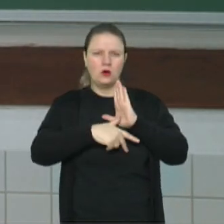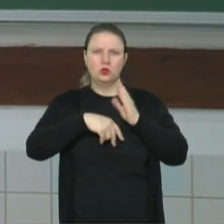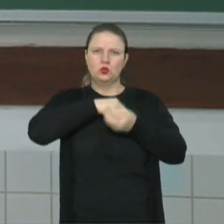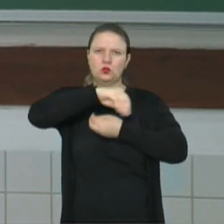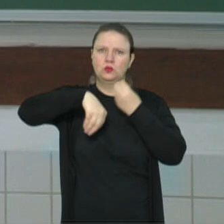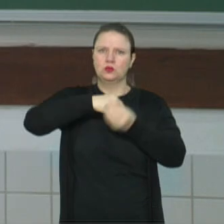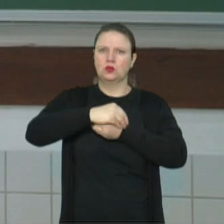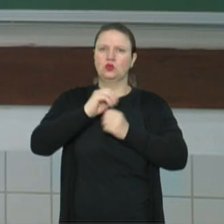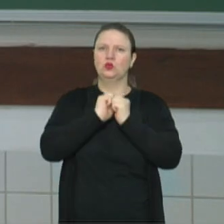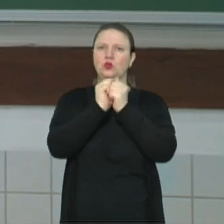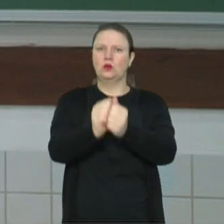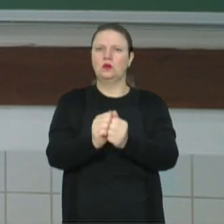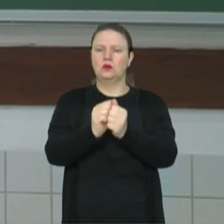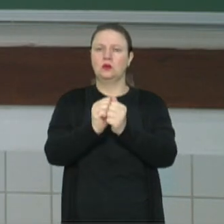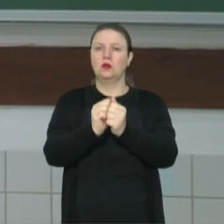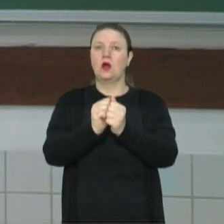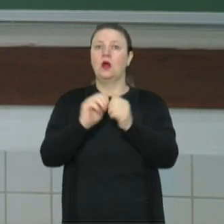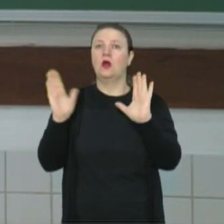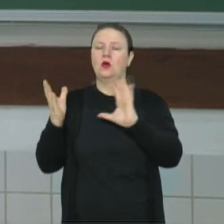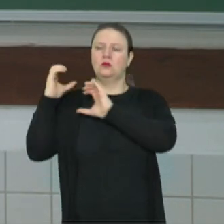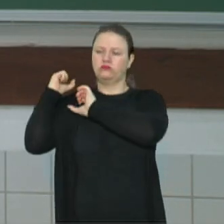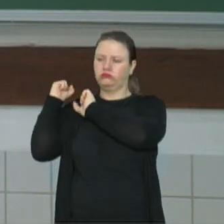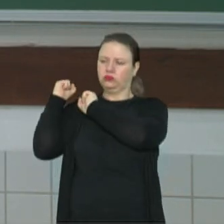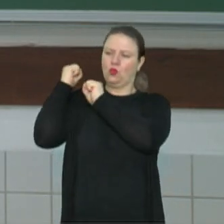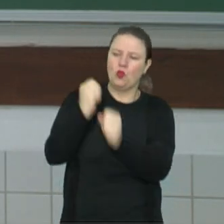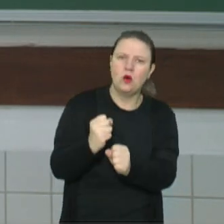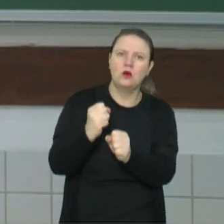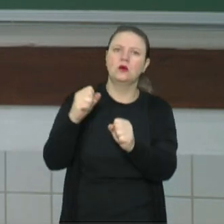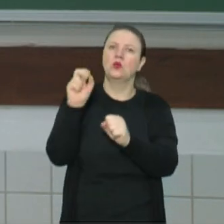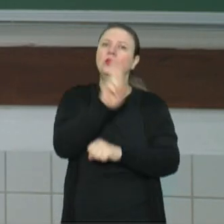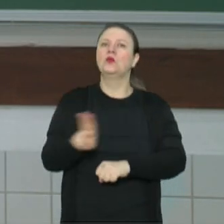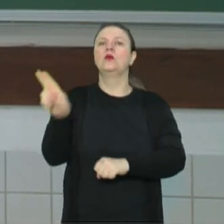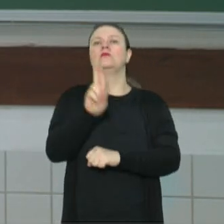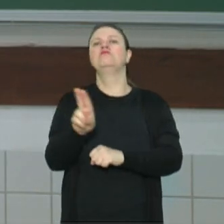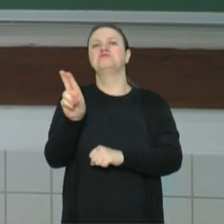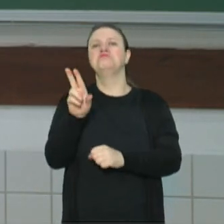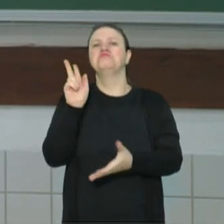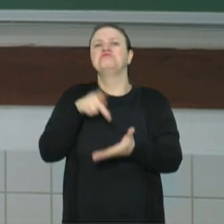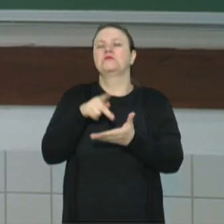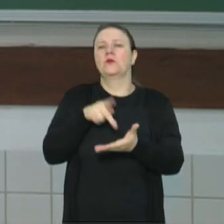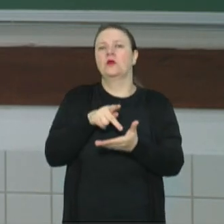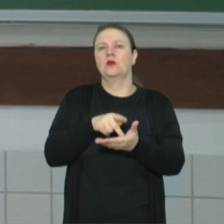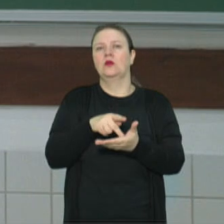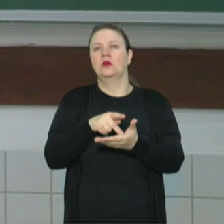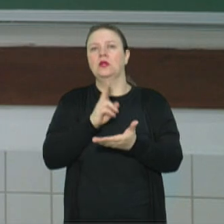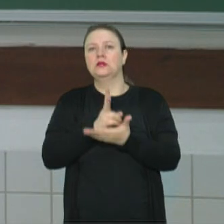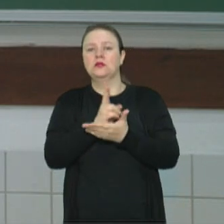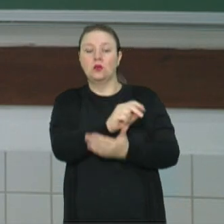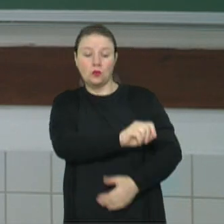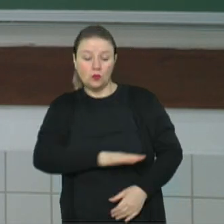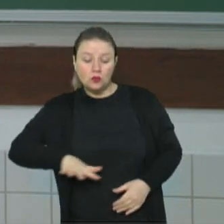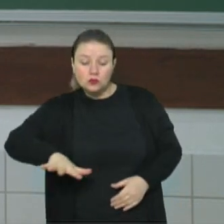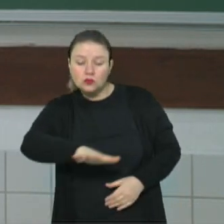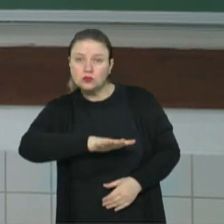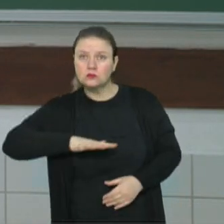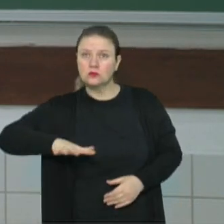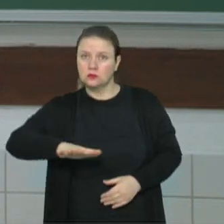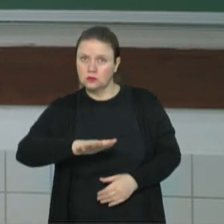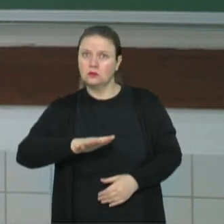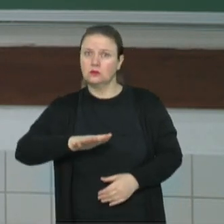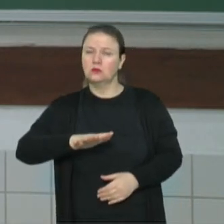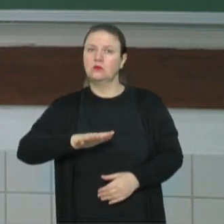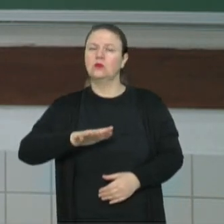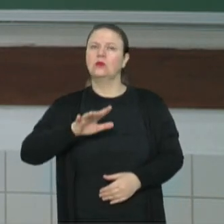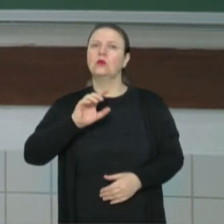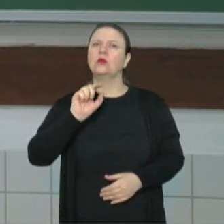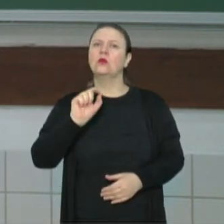E a modalidade hoje, o jiu-jitsu, é muito utilizada. Então, o pessoal que sempre luta no chão, modalidade que luta no solo,